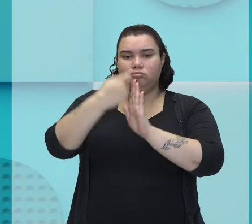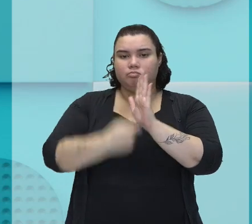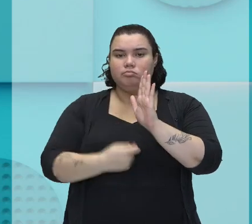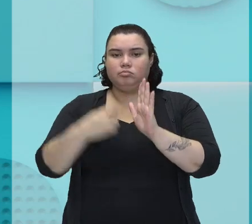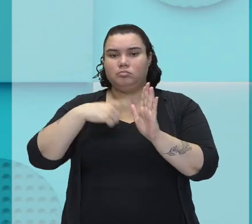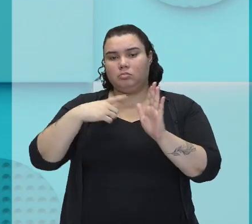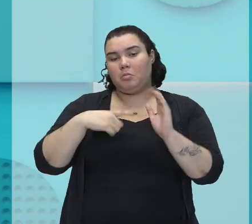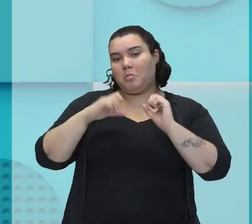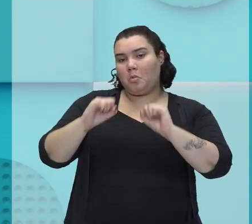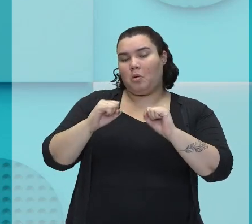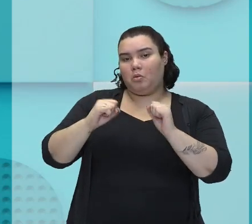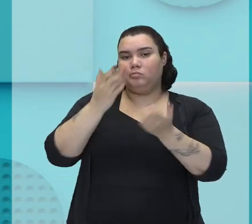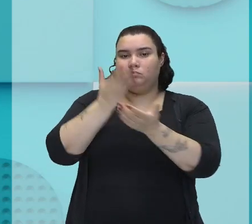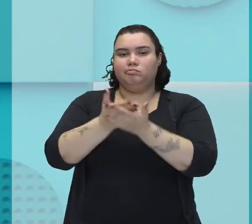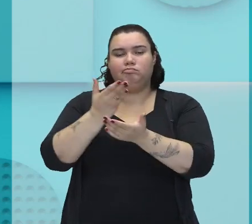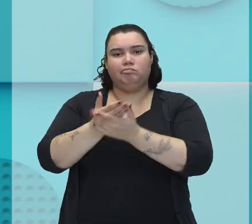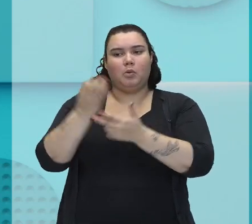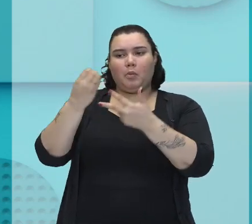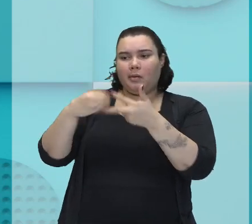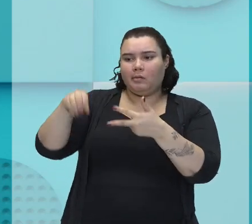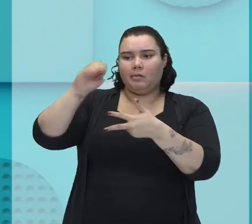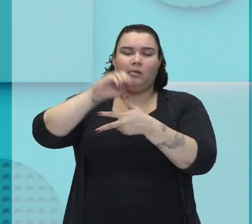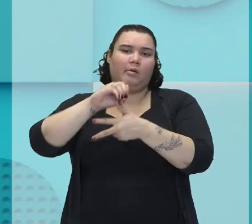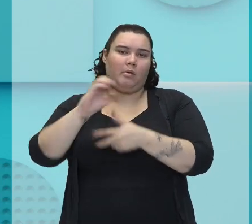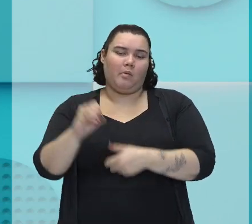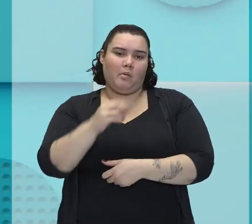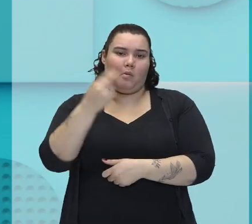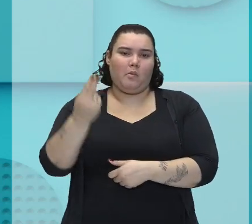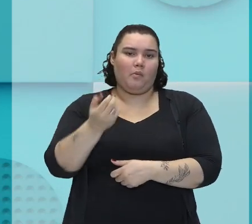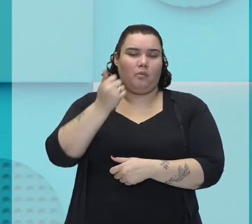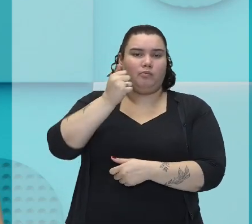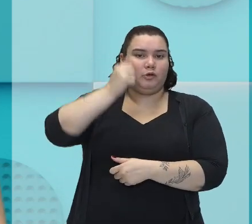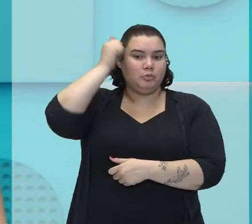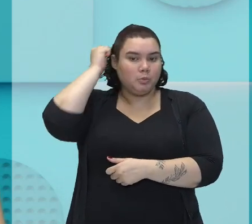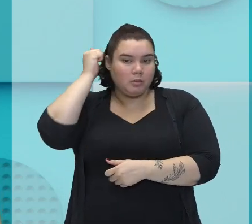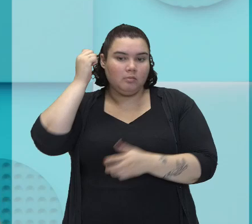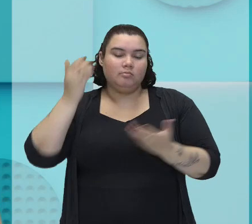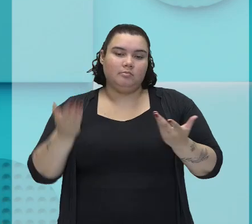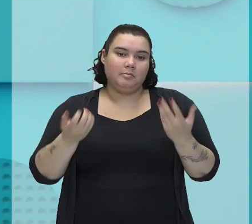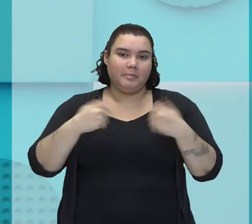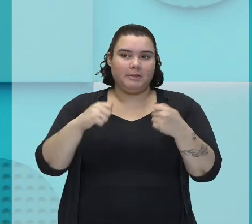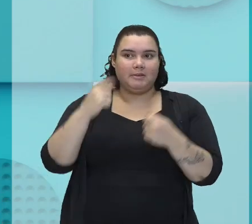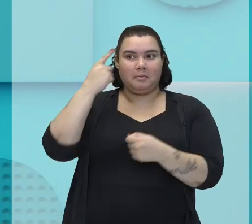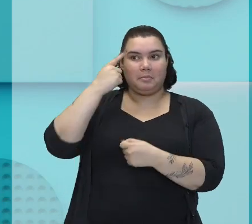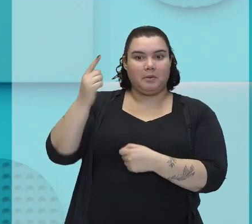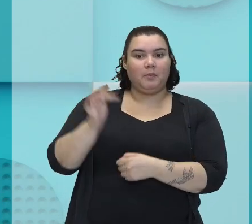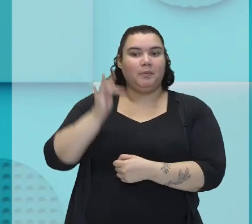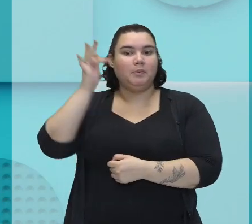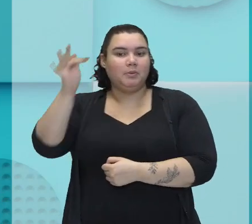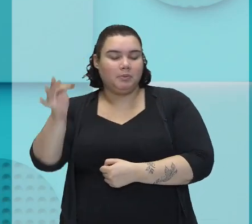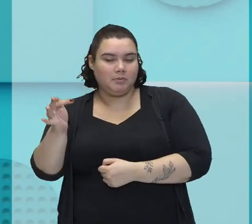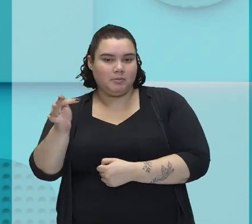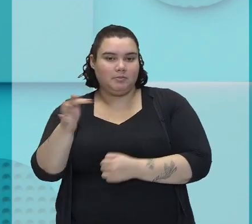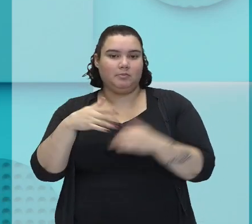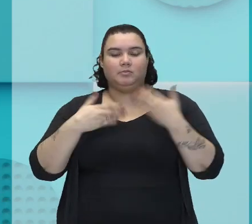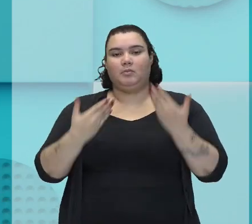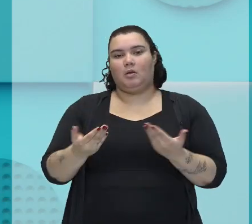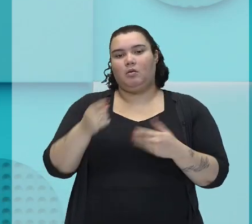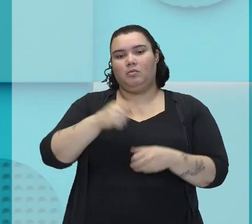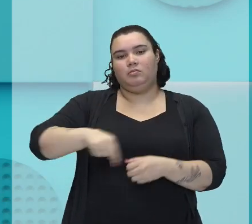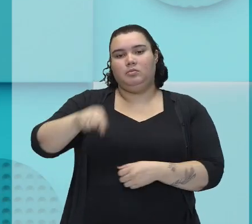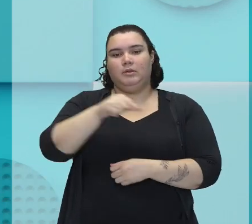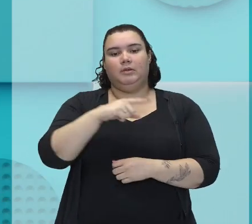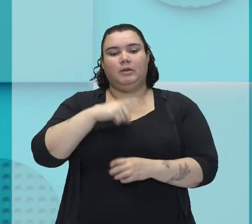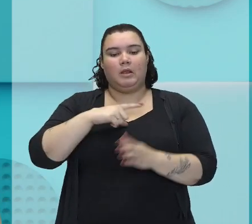concorrer ao Enem ou ao vestibular futuramente. A gente já tem que pensar nisso. Então, vocês vão estar materializando